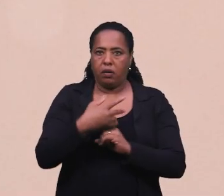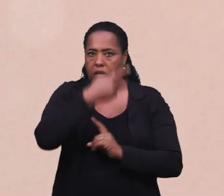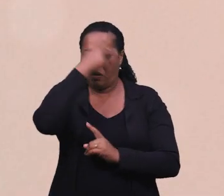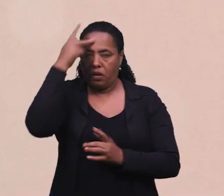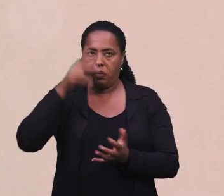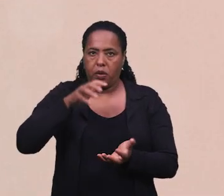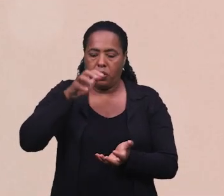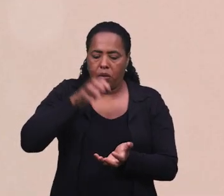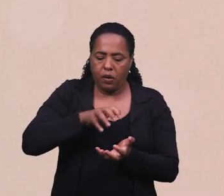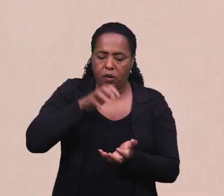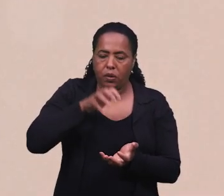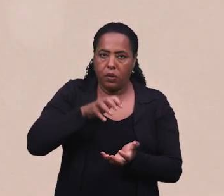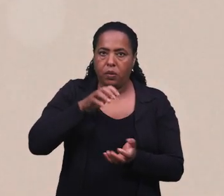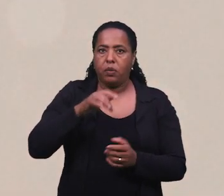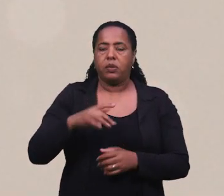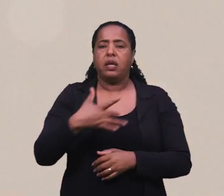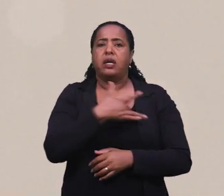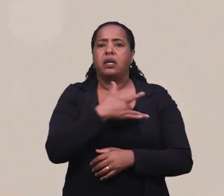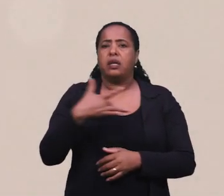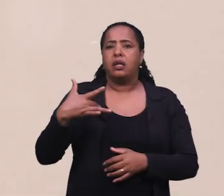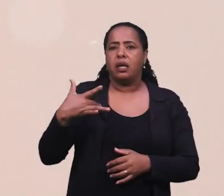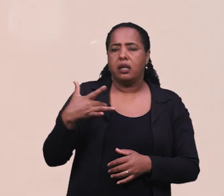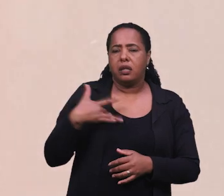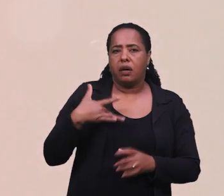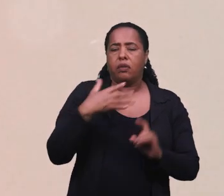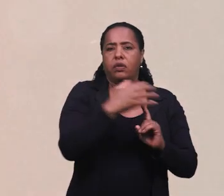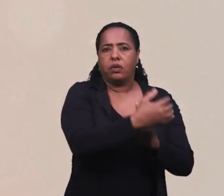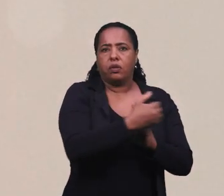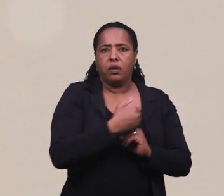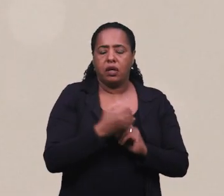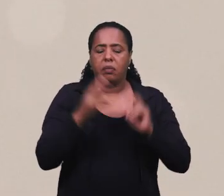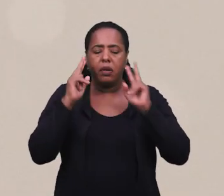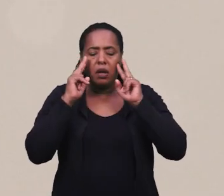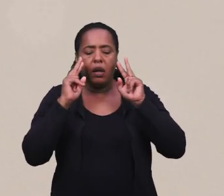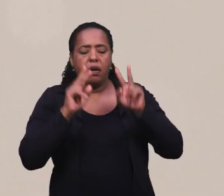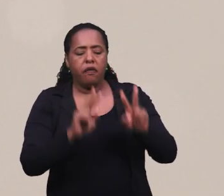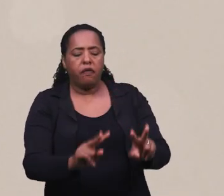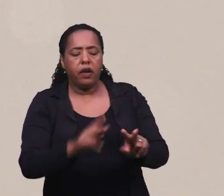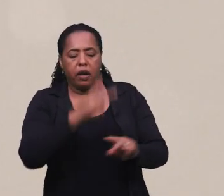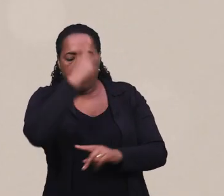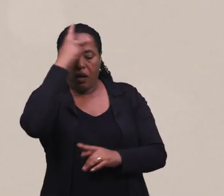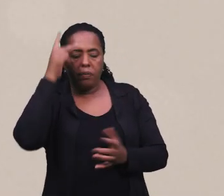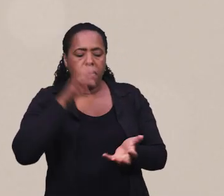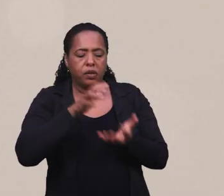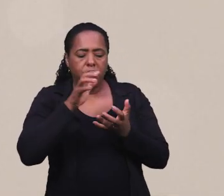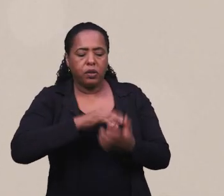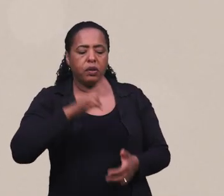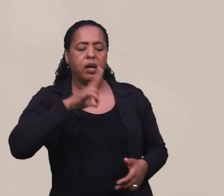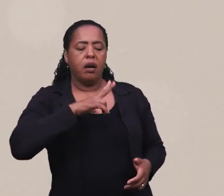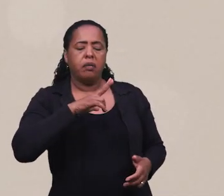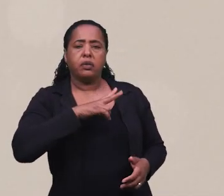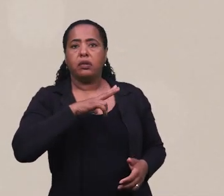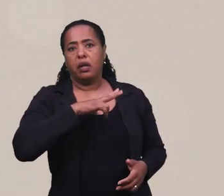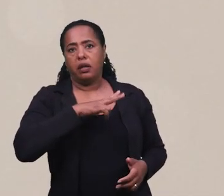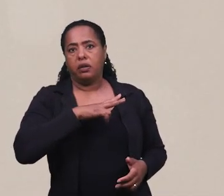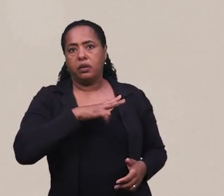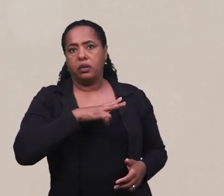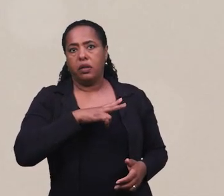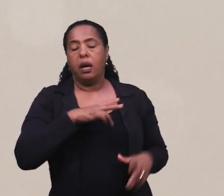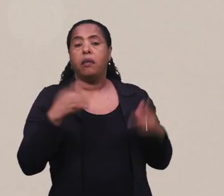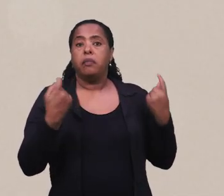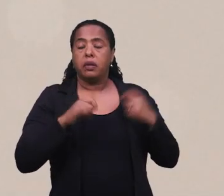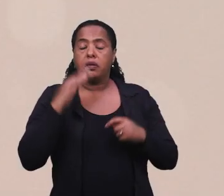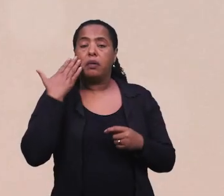a percepção começa no olhar. Quem é esse idoso? Então o acolhimento começa em perguntar quem é ele. E nisso